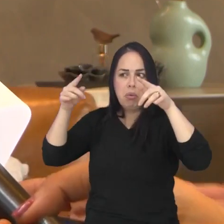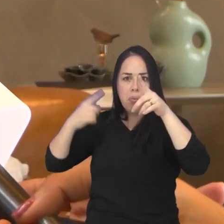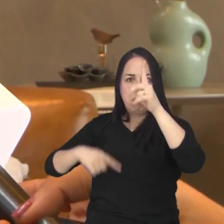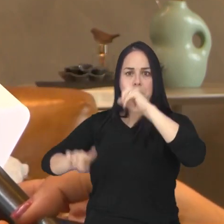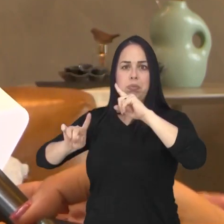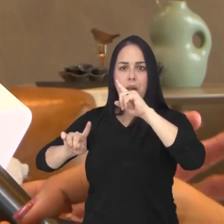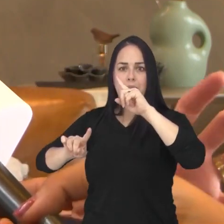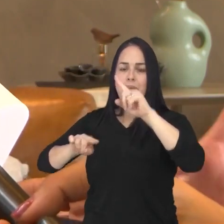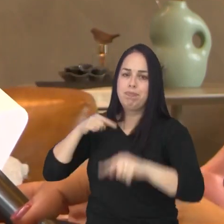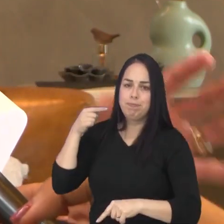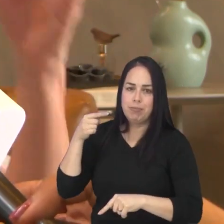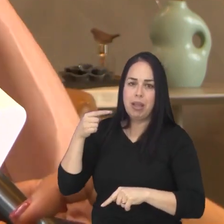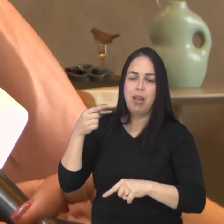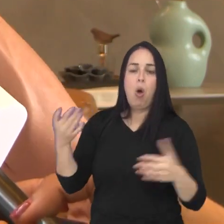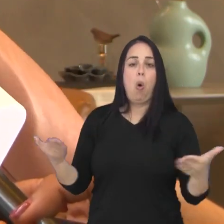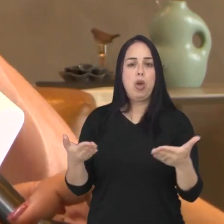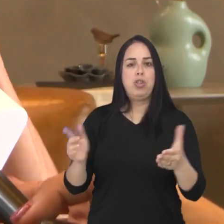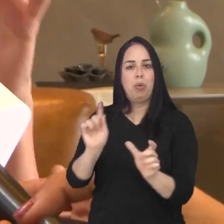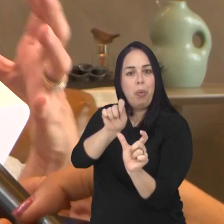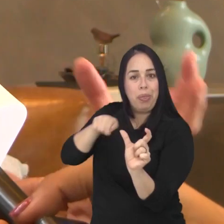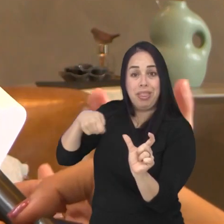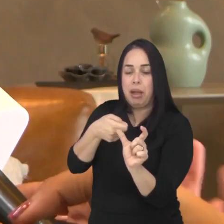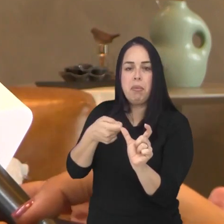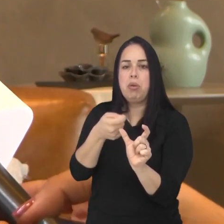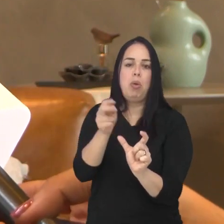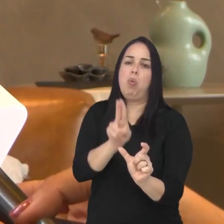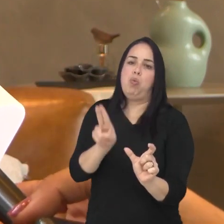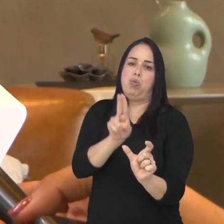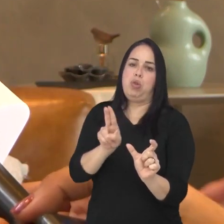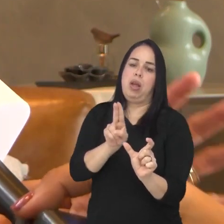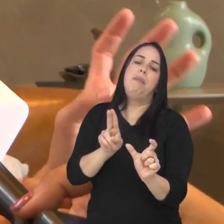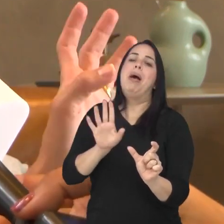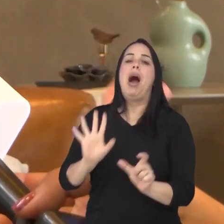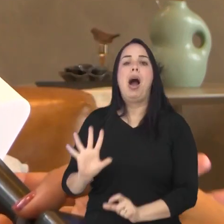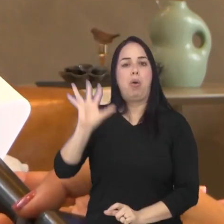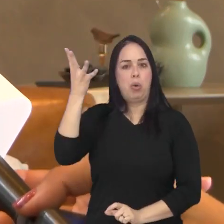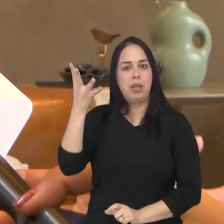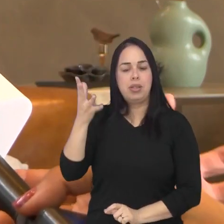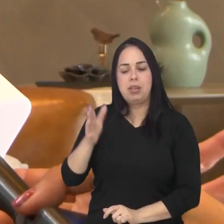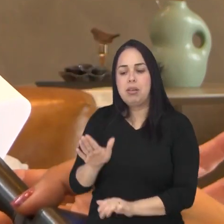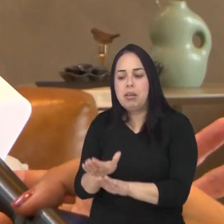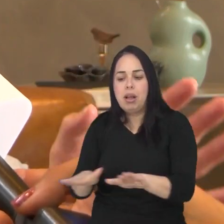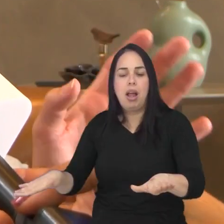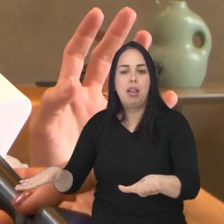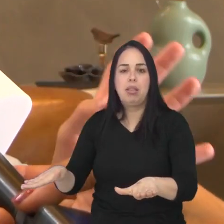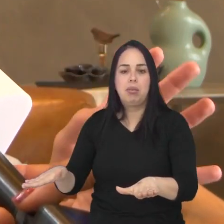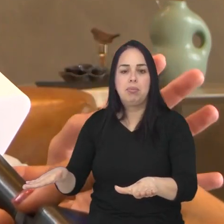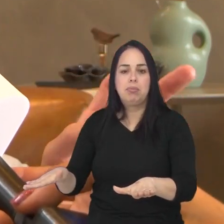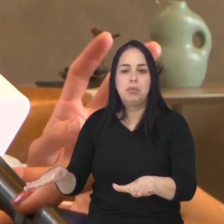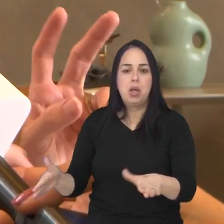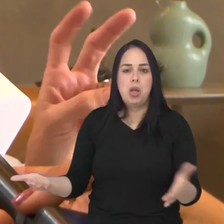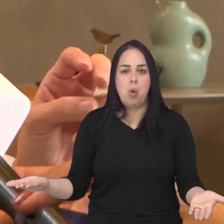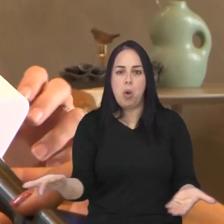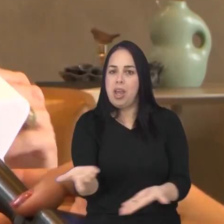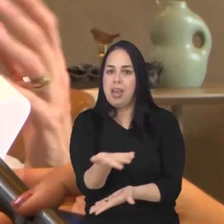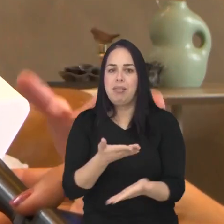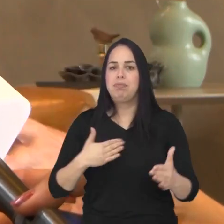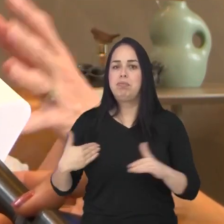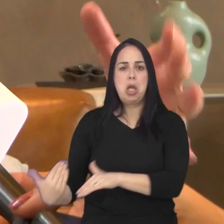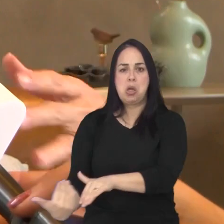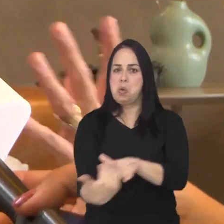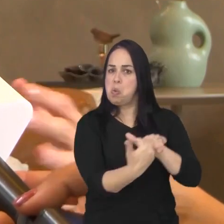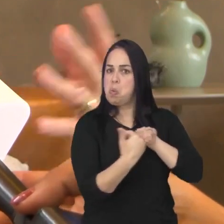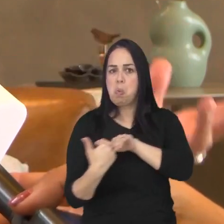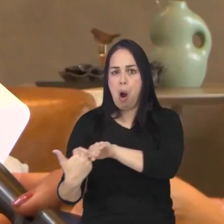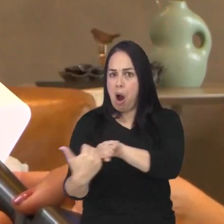nem se usa mais tanto esse termo, mas acontece bastante que a criança tem essa primeira infância quase que